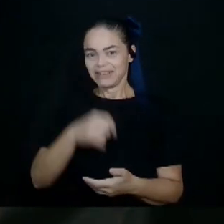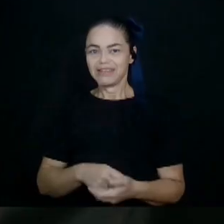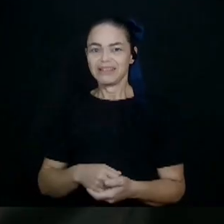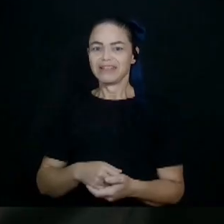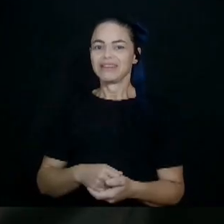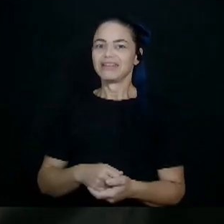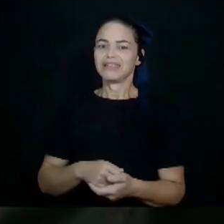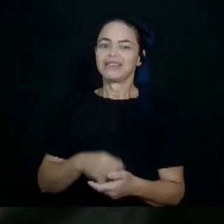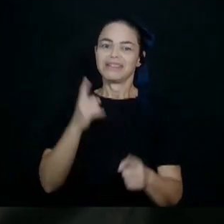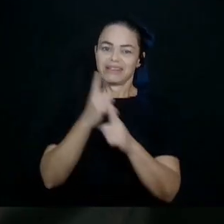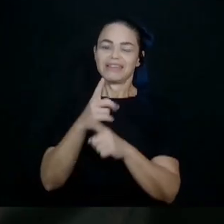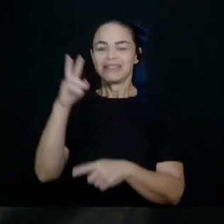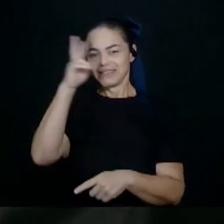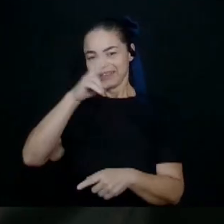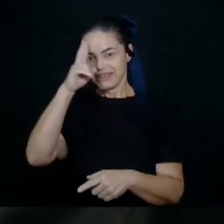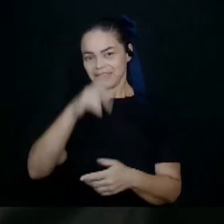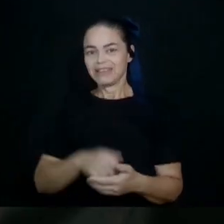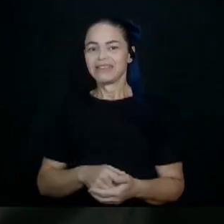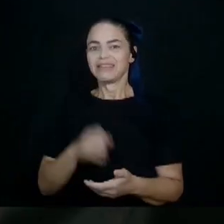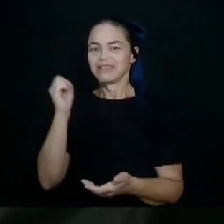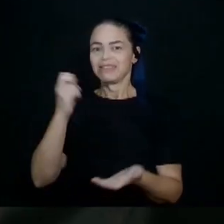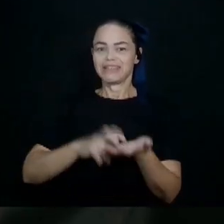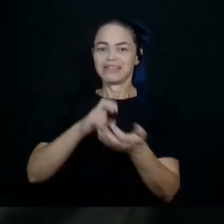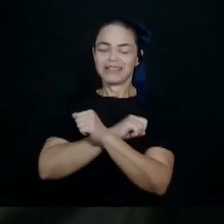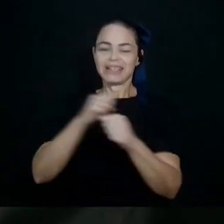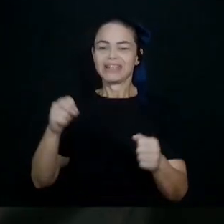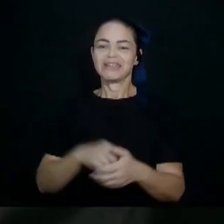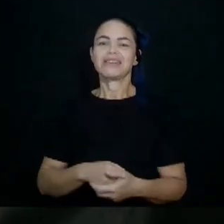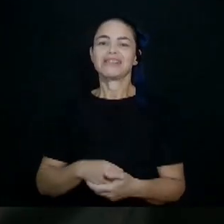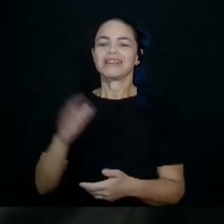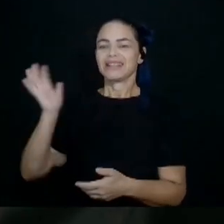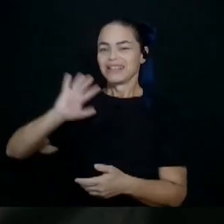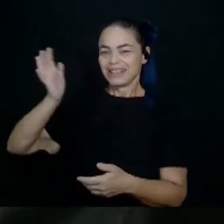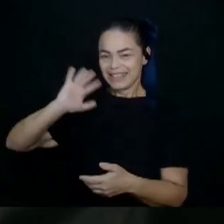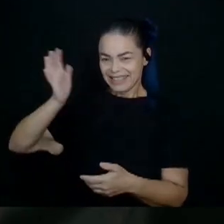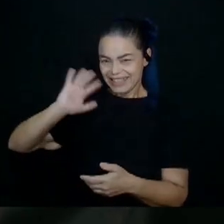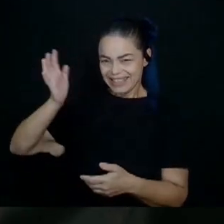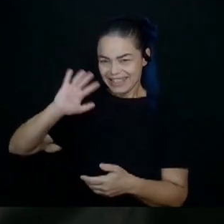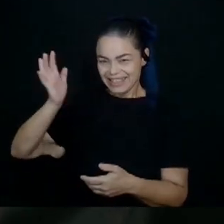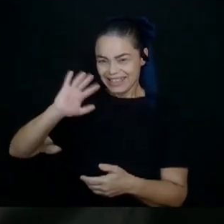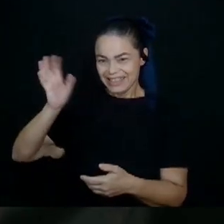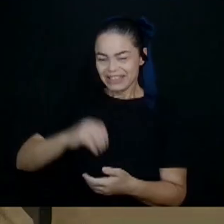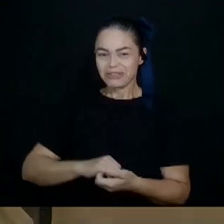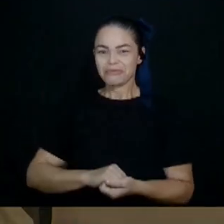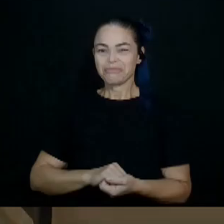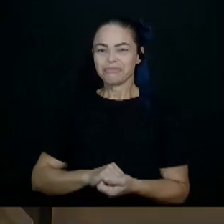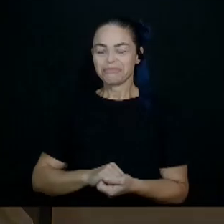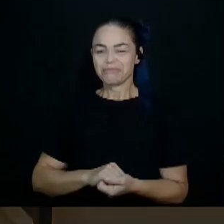encontra na segunda a partir das 8 da manhã. Valeu, pessoal! Bom fim de semana! Tchau, tchau!